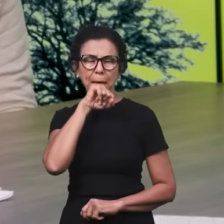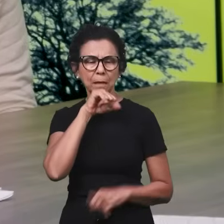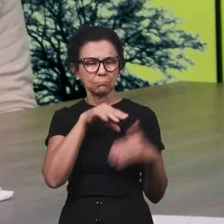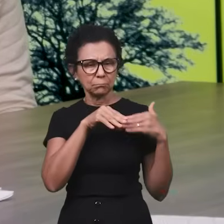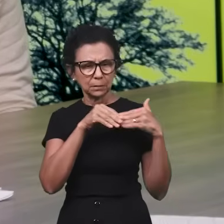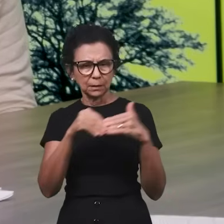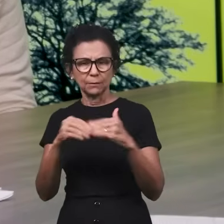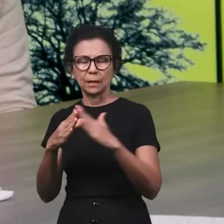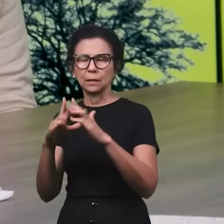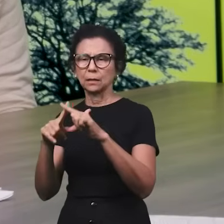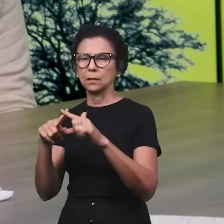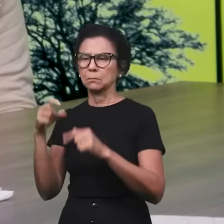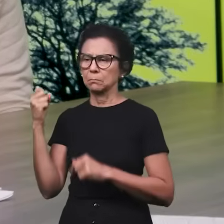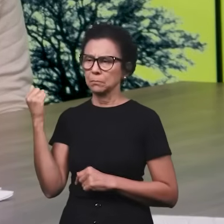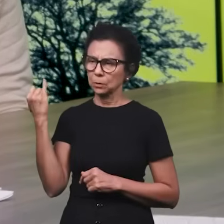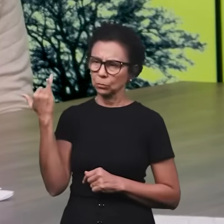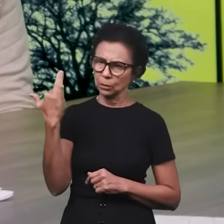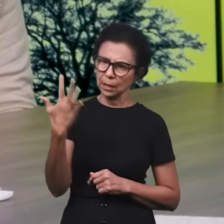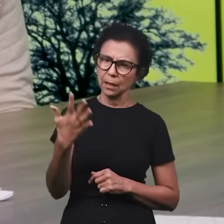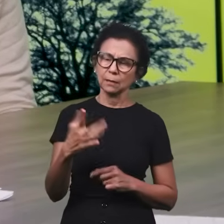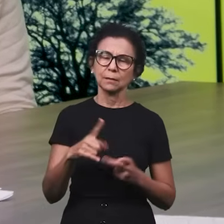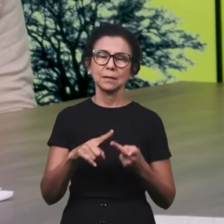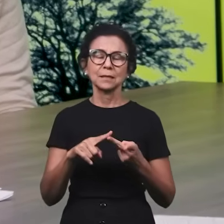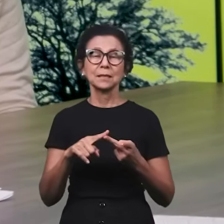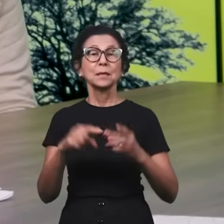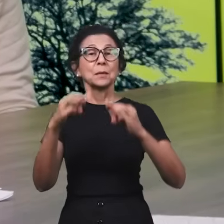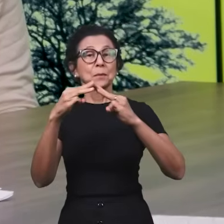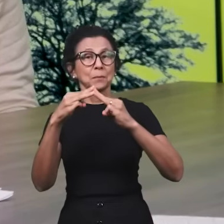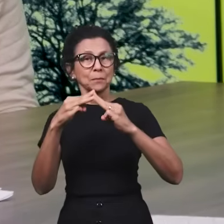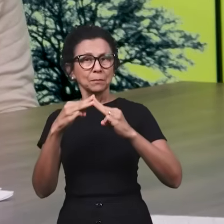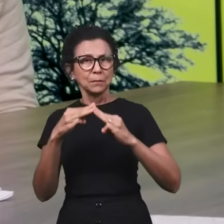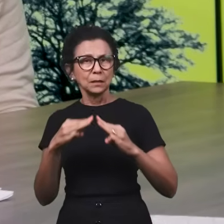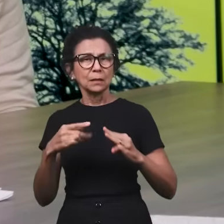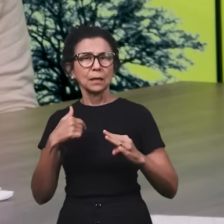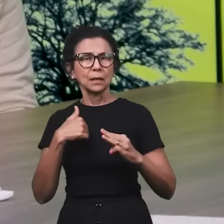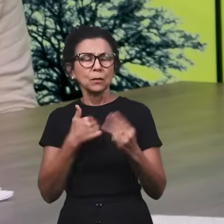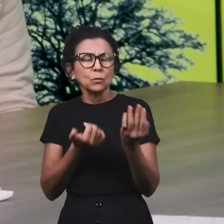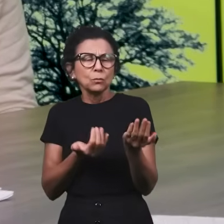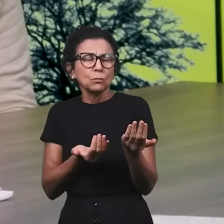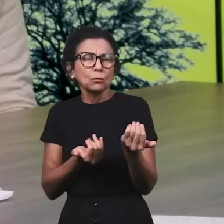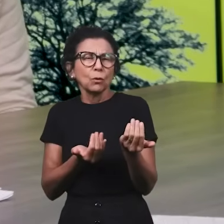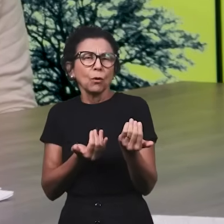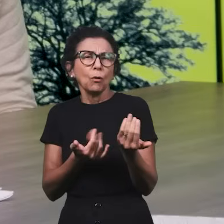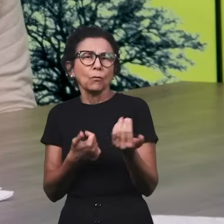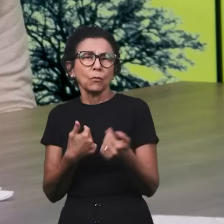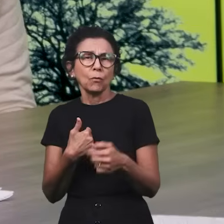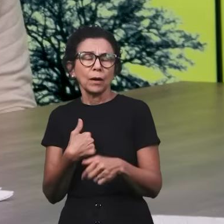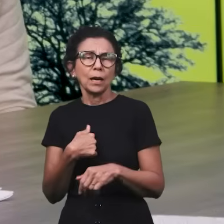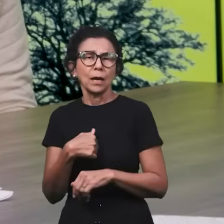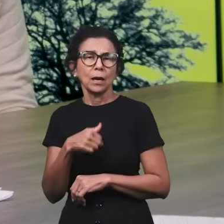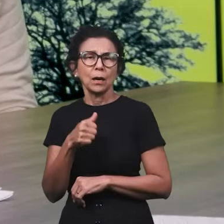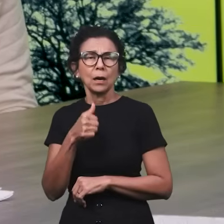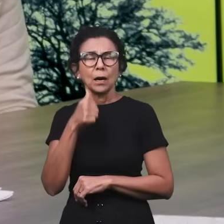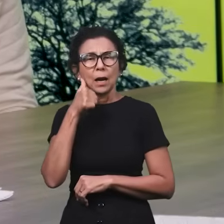levaram para a igreja, seja nas madrugadas, no Manaim, ainda muito novo, fui aluno da